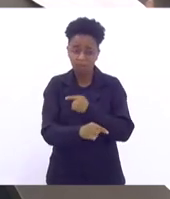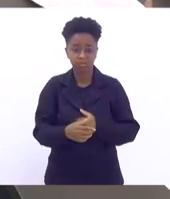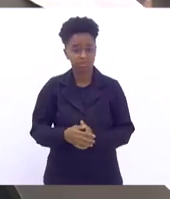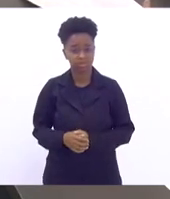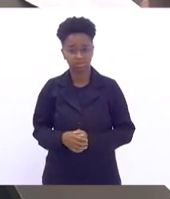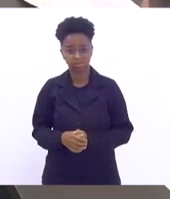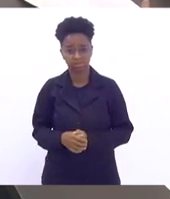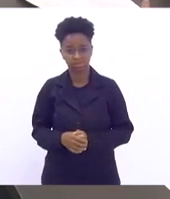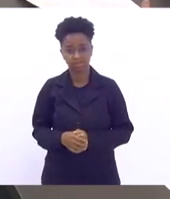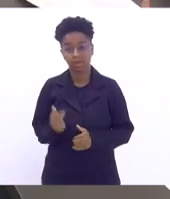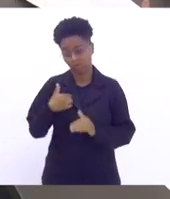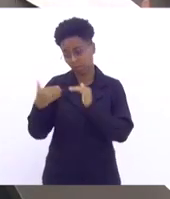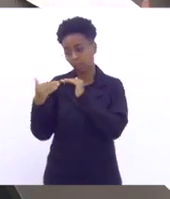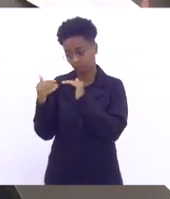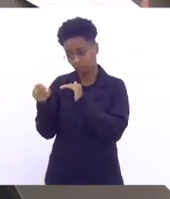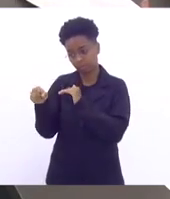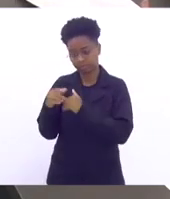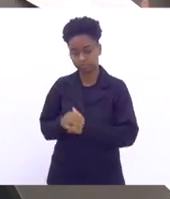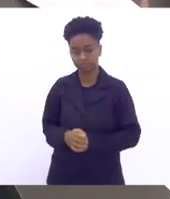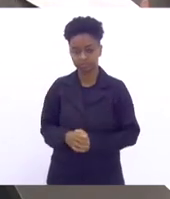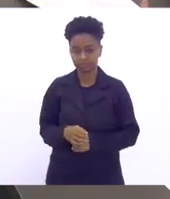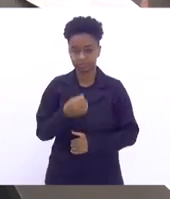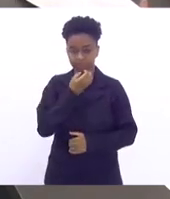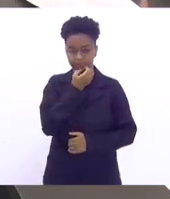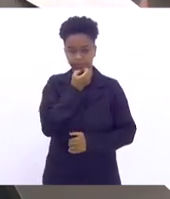eu vou concordar com você